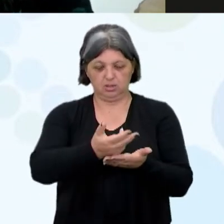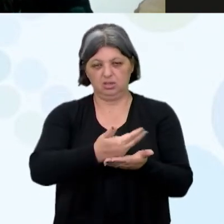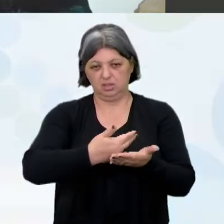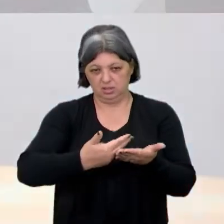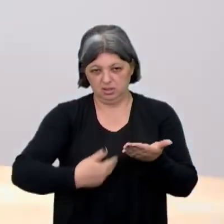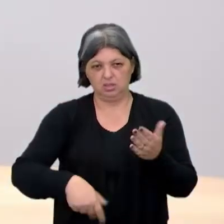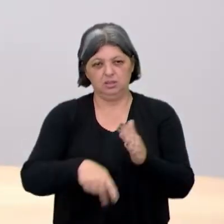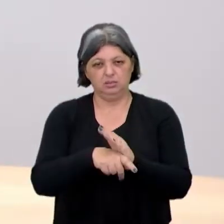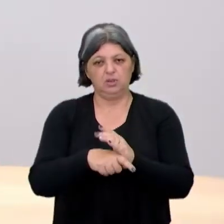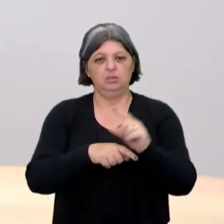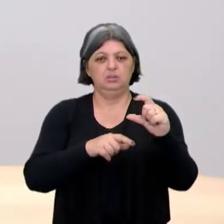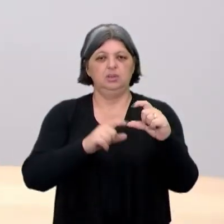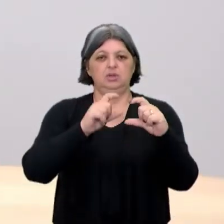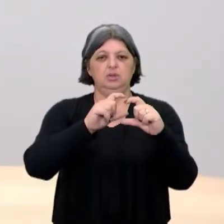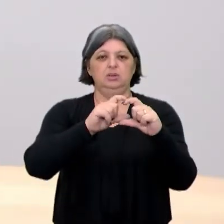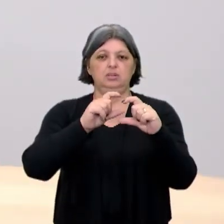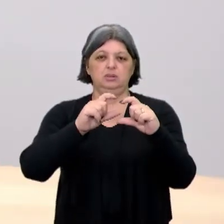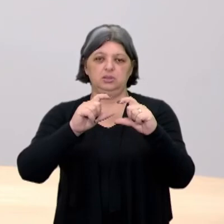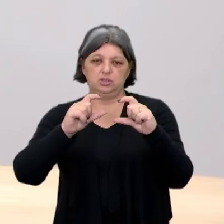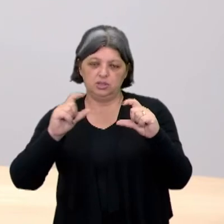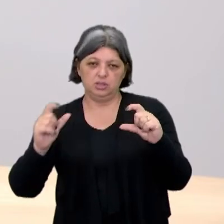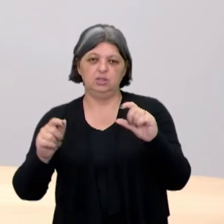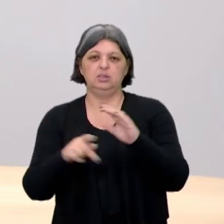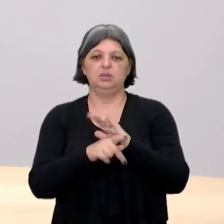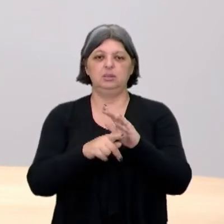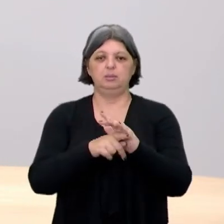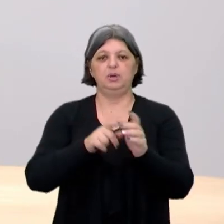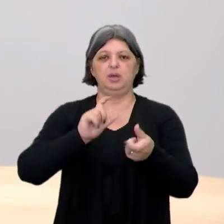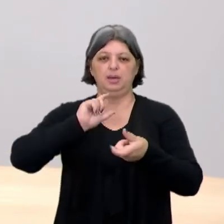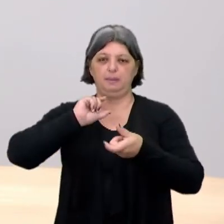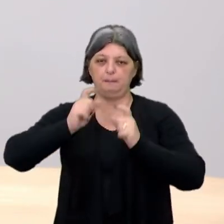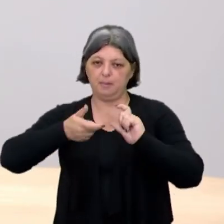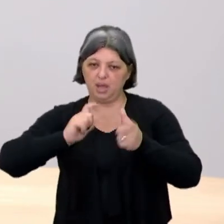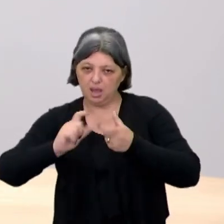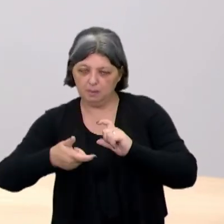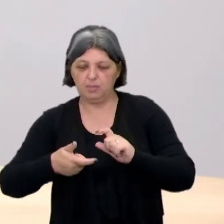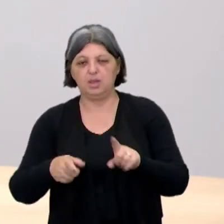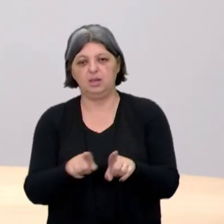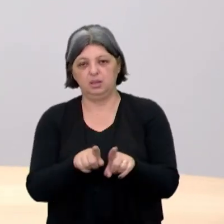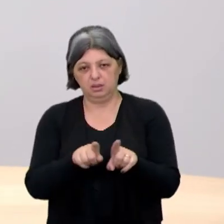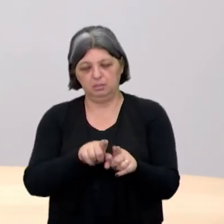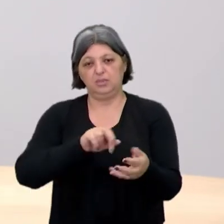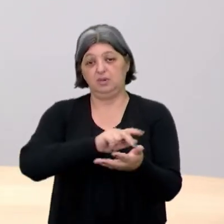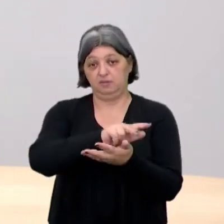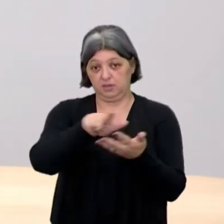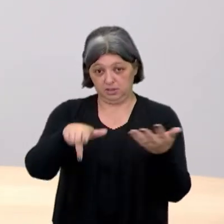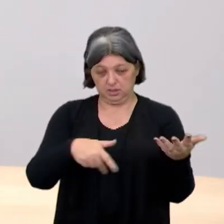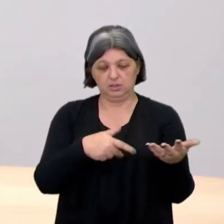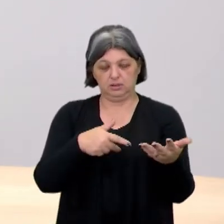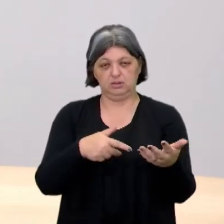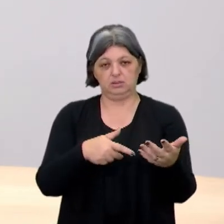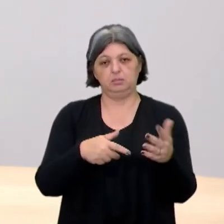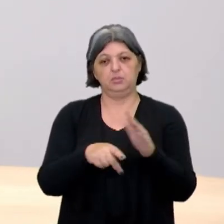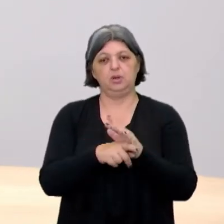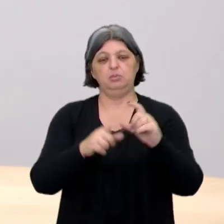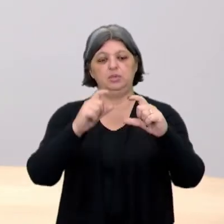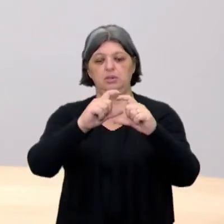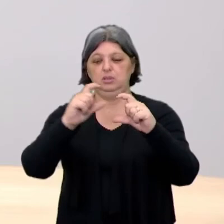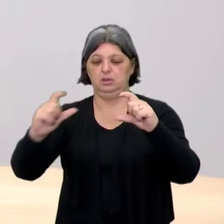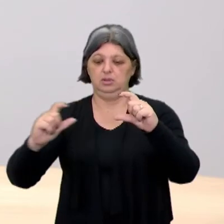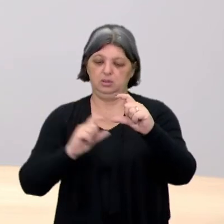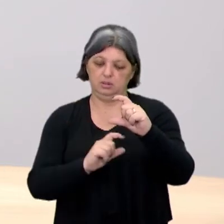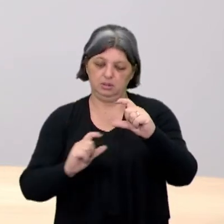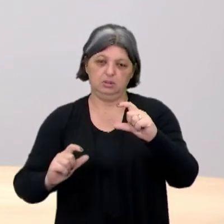tirinhas, de charges, de cartoon, de memes, né, e a gente deixava bem claro para os estudantes que é exatamente essa diferença, né, a charge ela